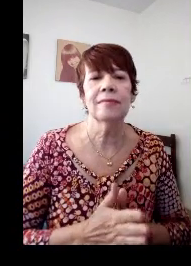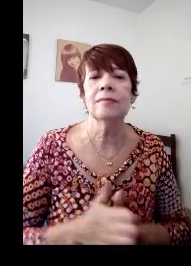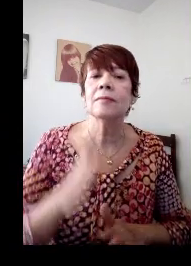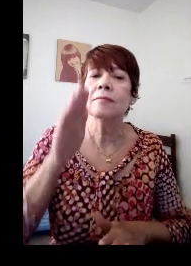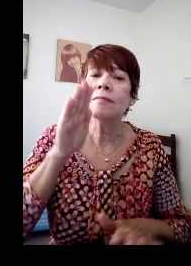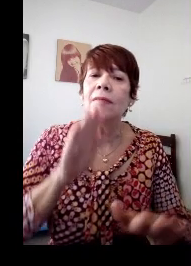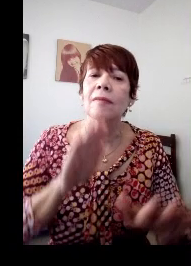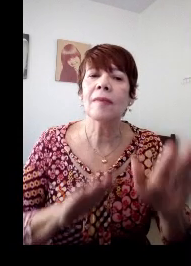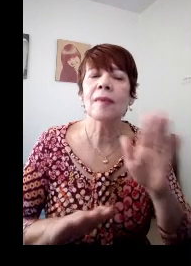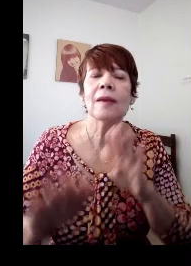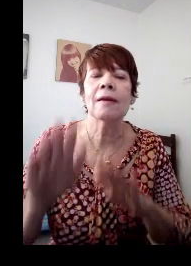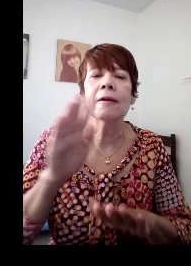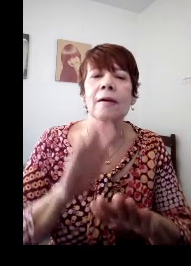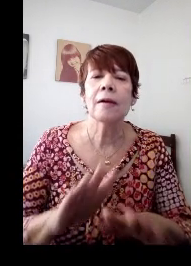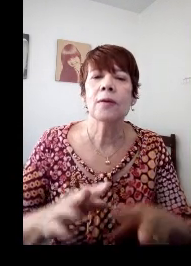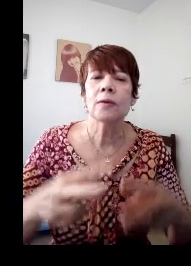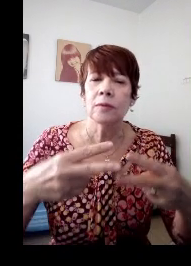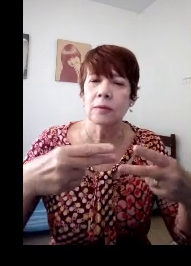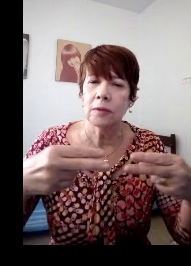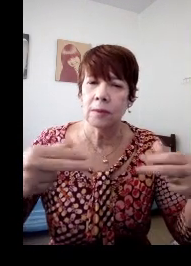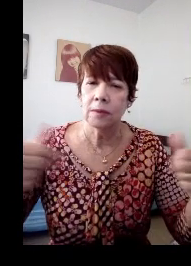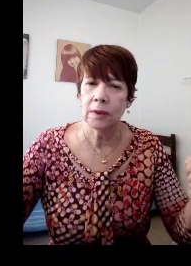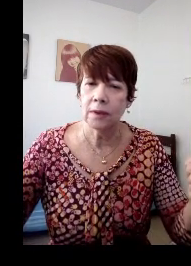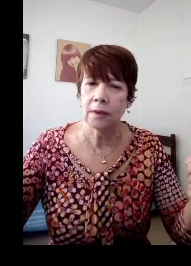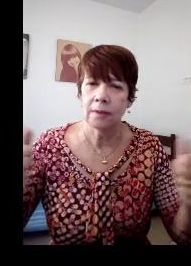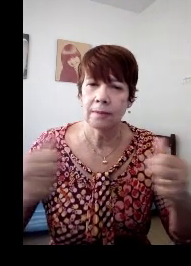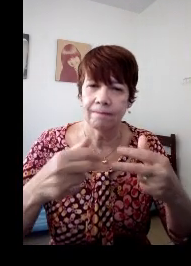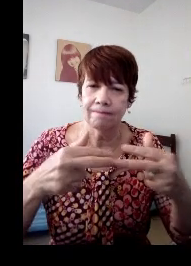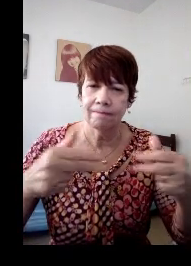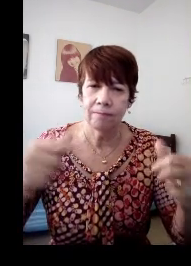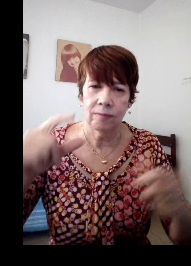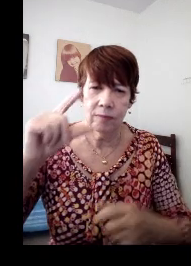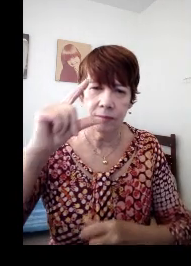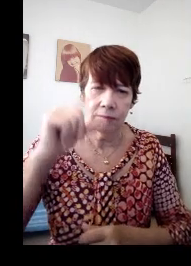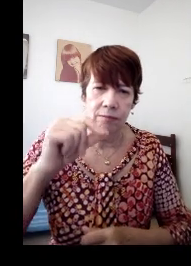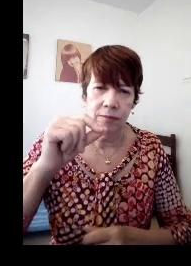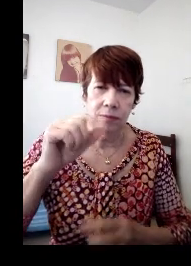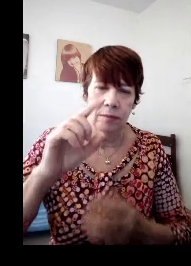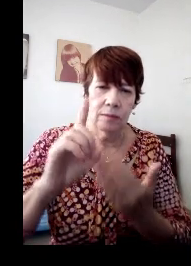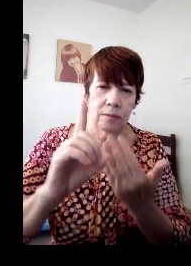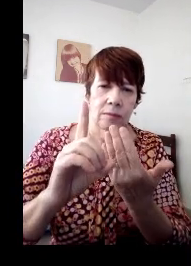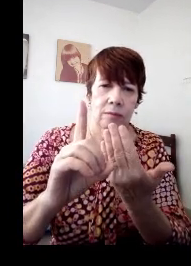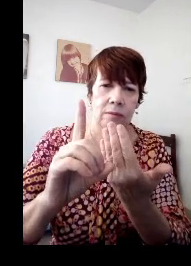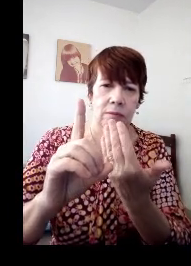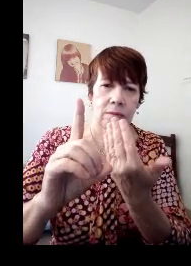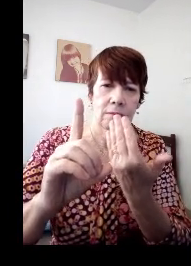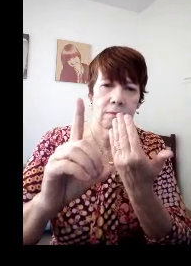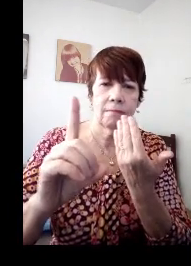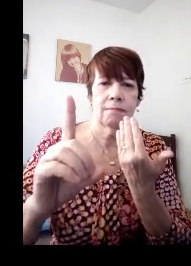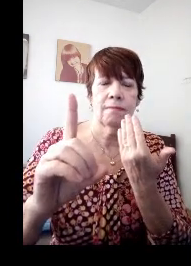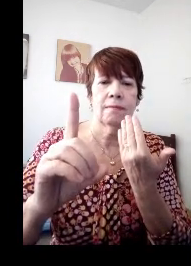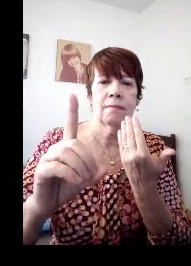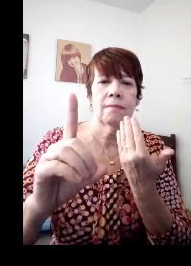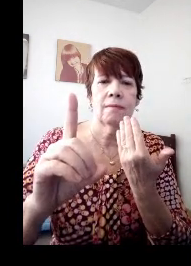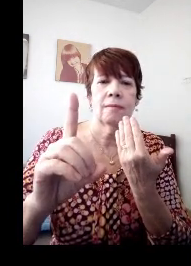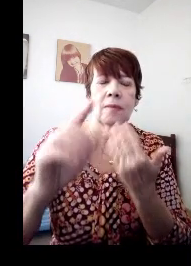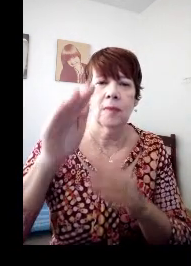Olha aí, cuidado com as pequenas coisas que nos afastam de Deus.